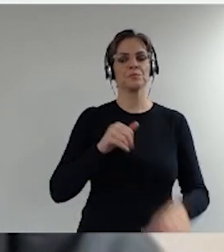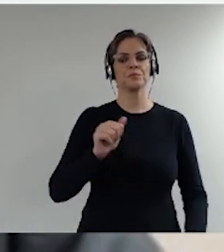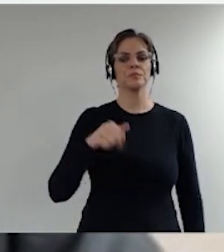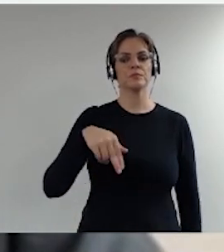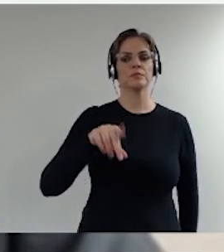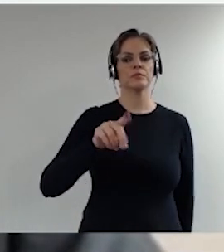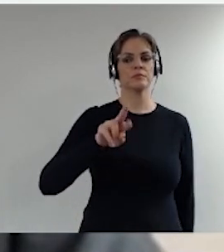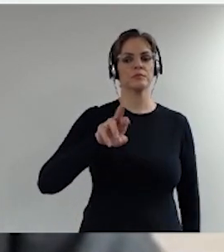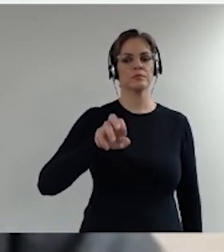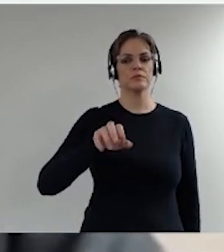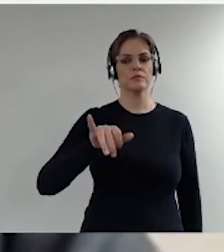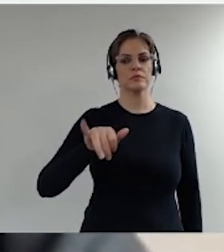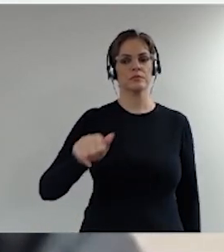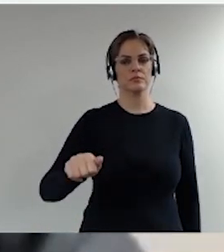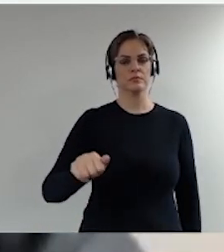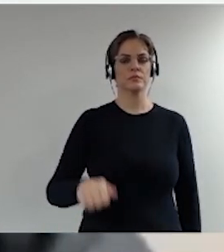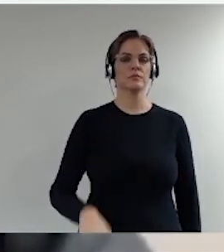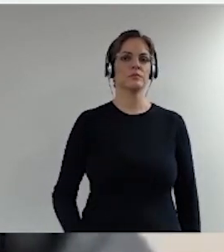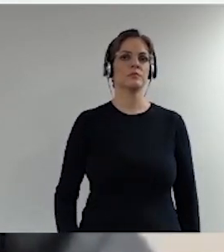Araújo Silva.